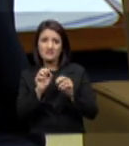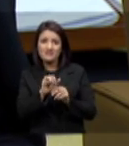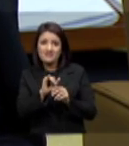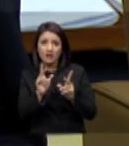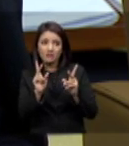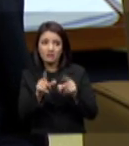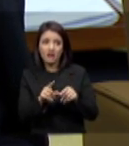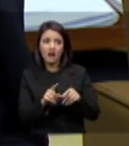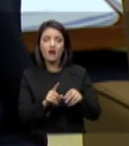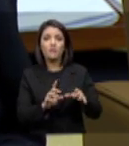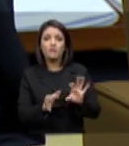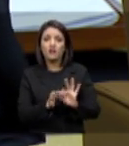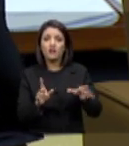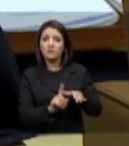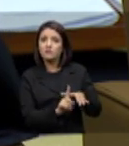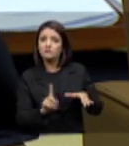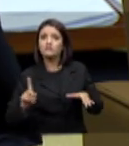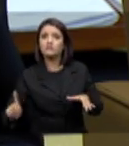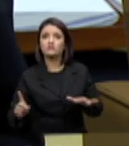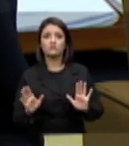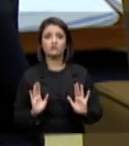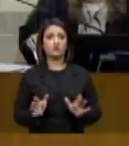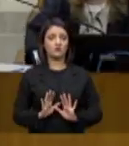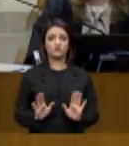lei 10741/2003